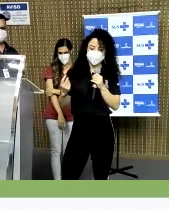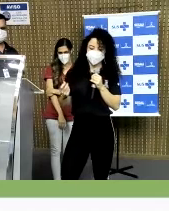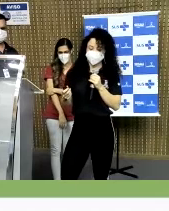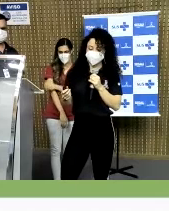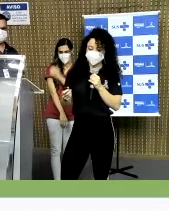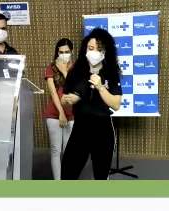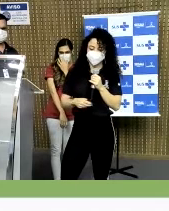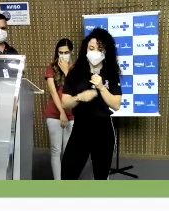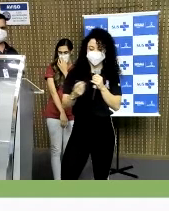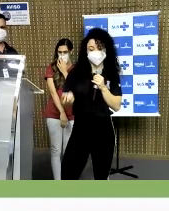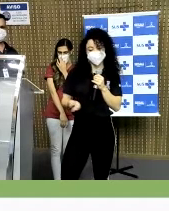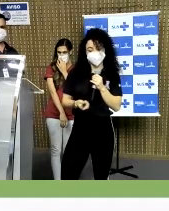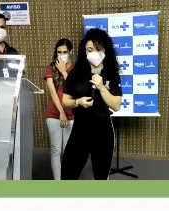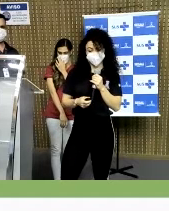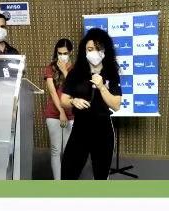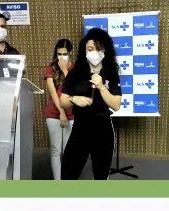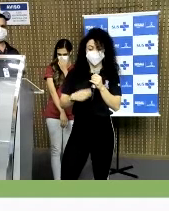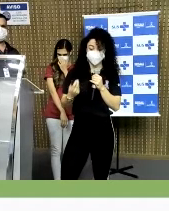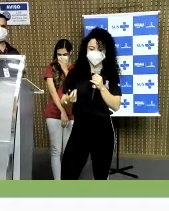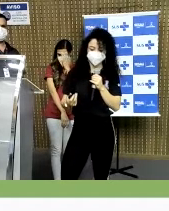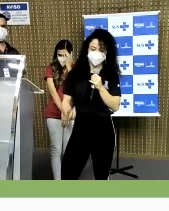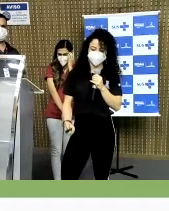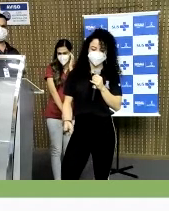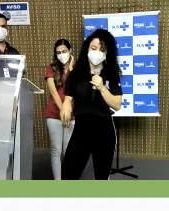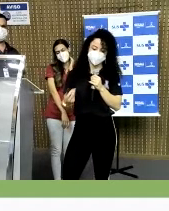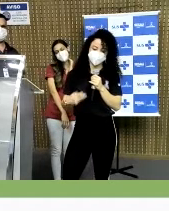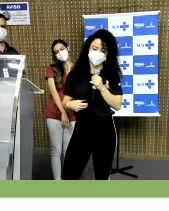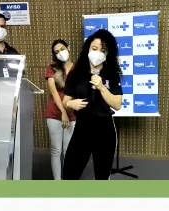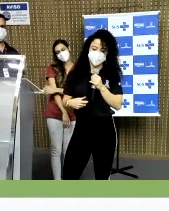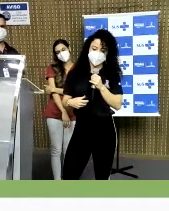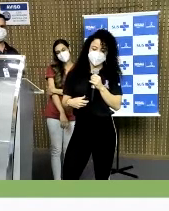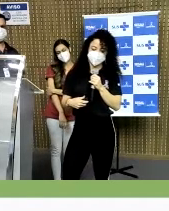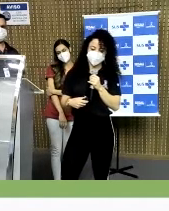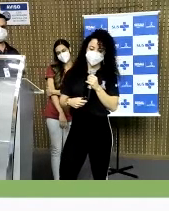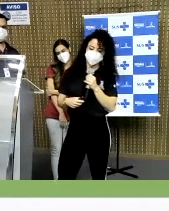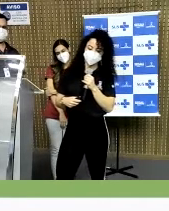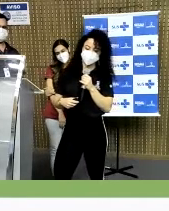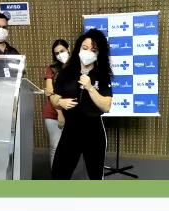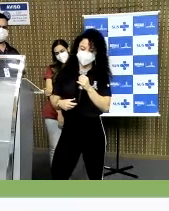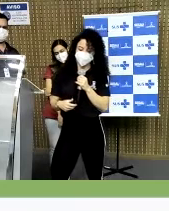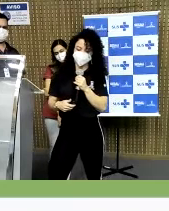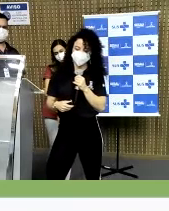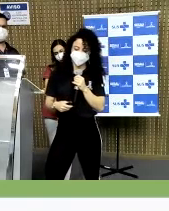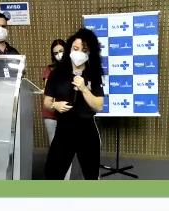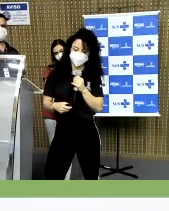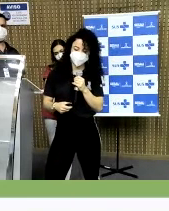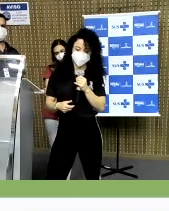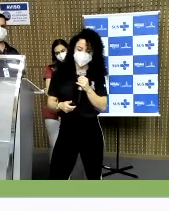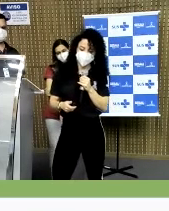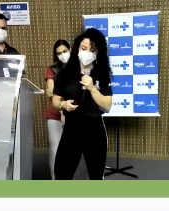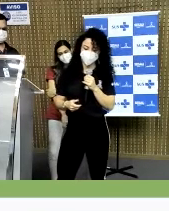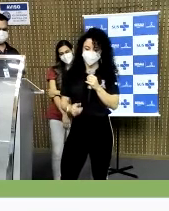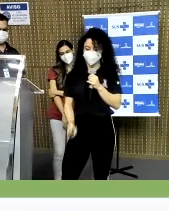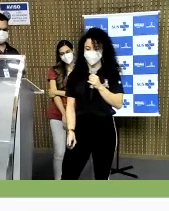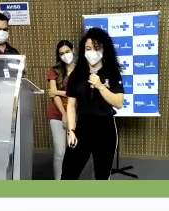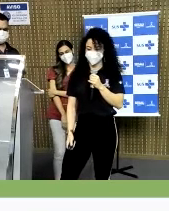ele acaba realizando atendimento a muitas gestantes. Em relação à consulta odontológica às gestantes,